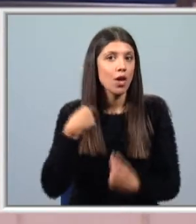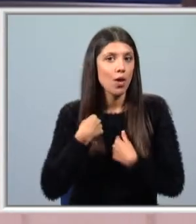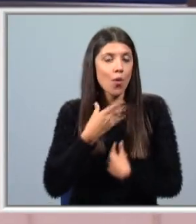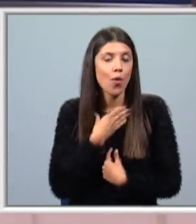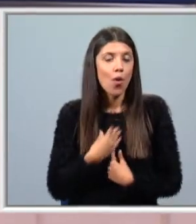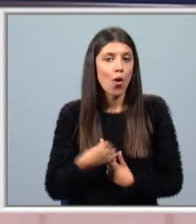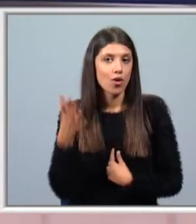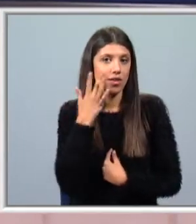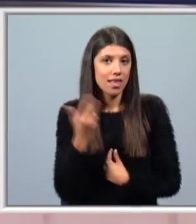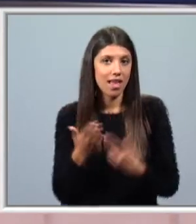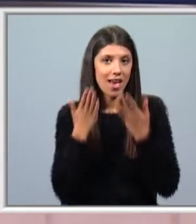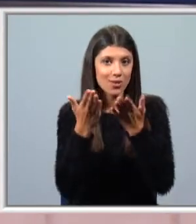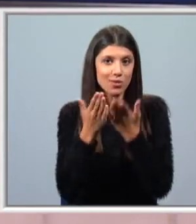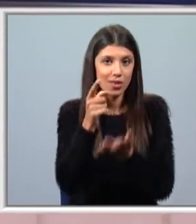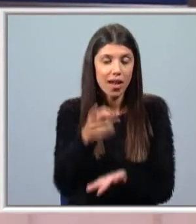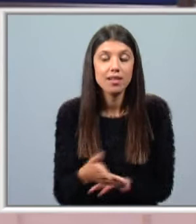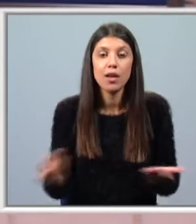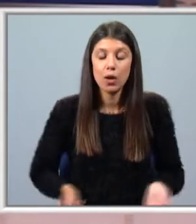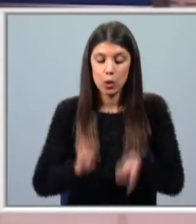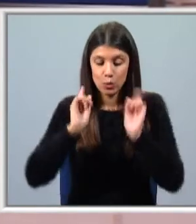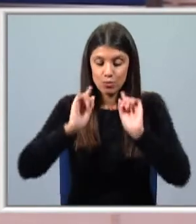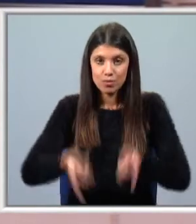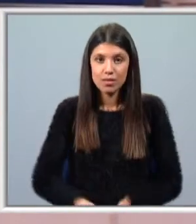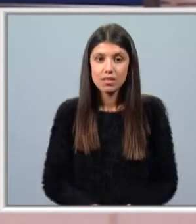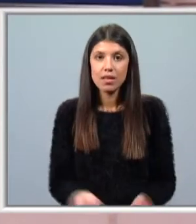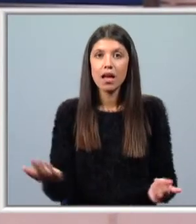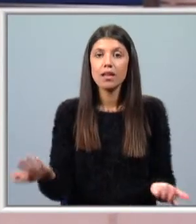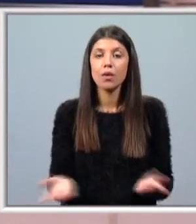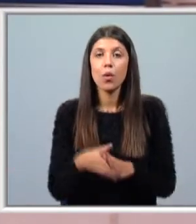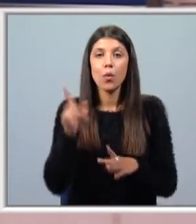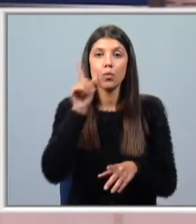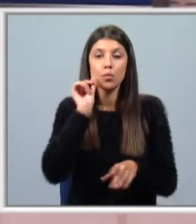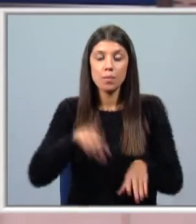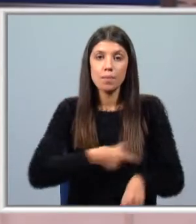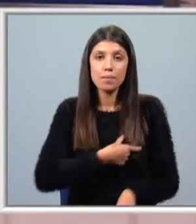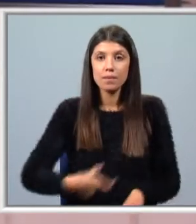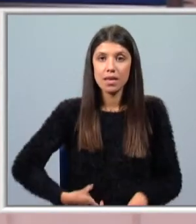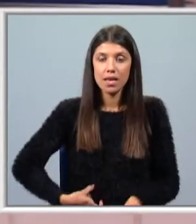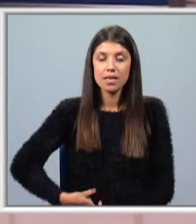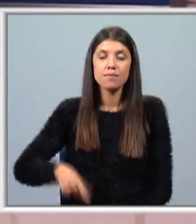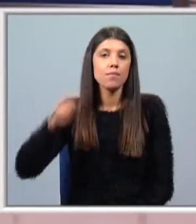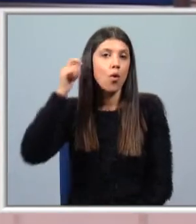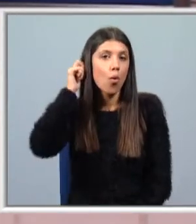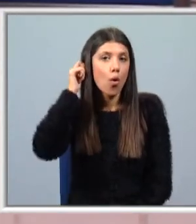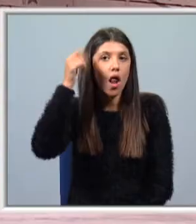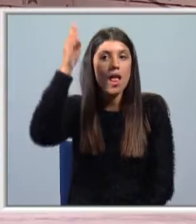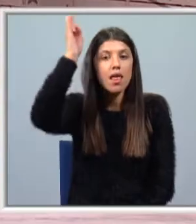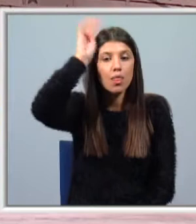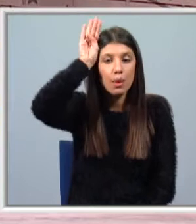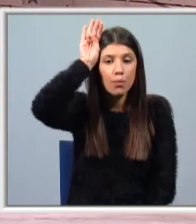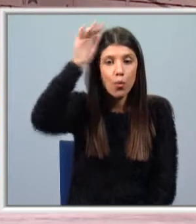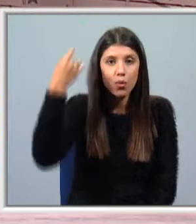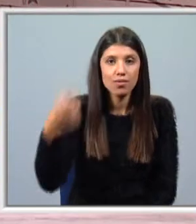ajudar. E agora, podemos começar com o nosso príncipe com orelhas de burro.